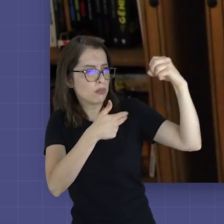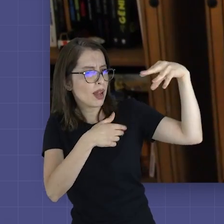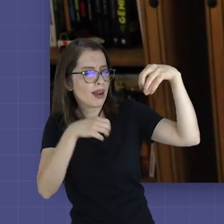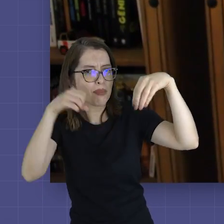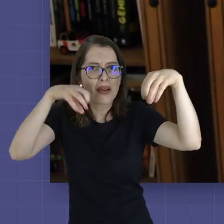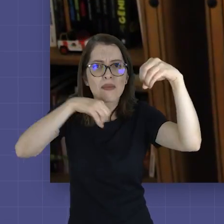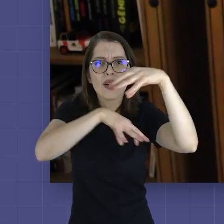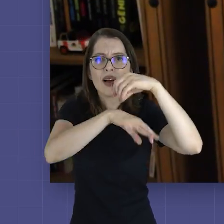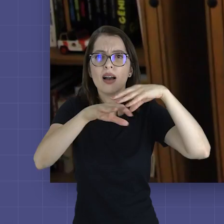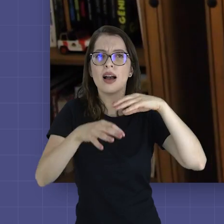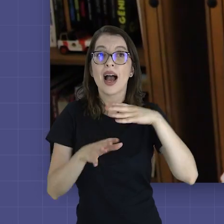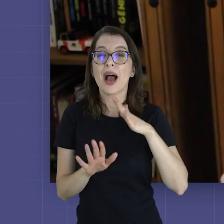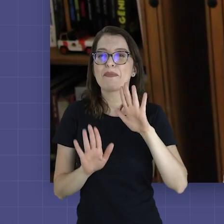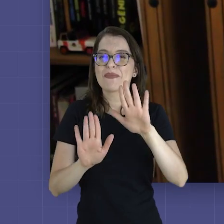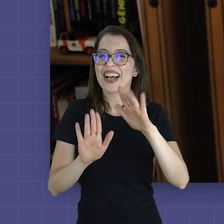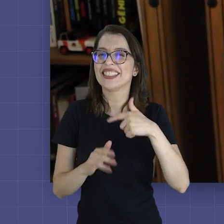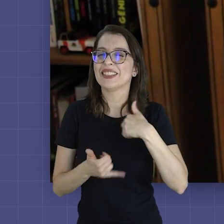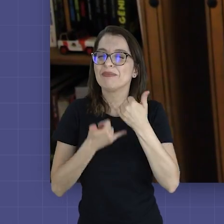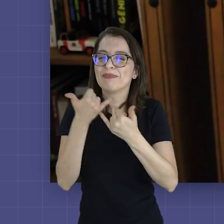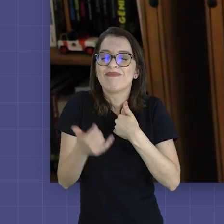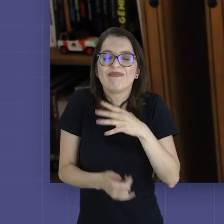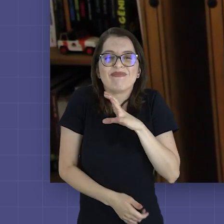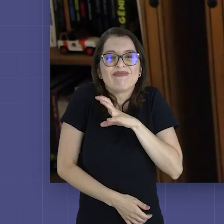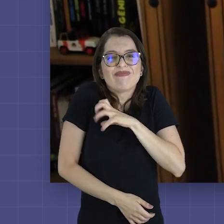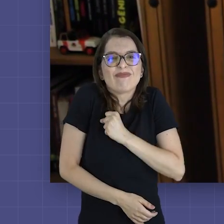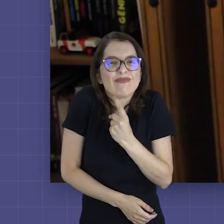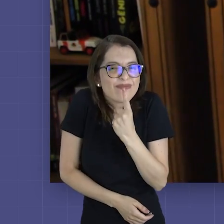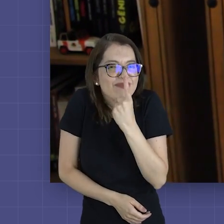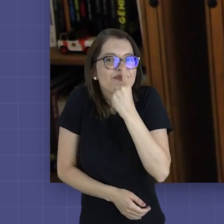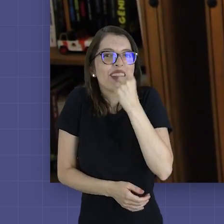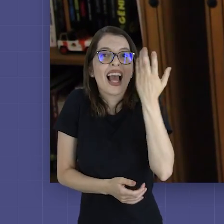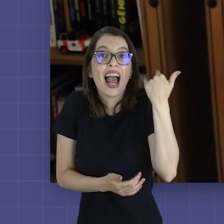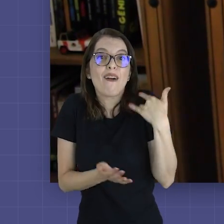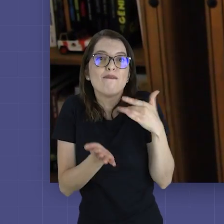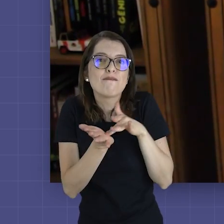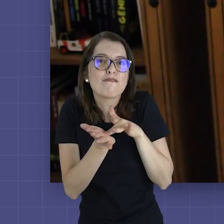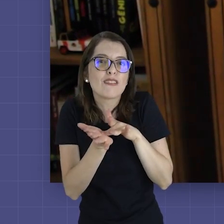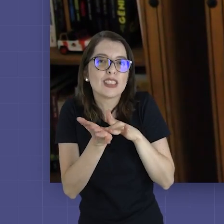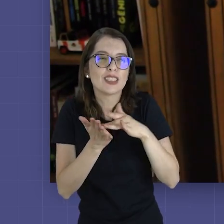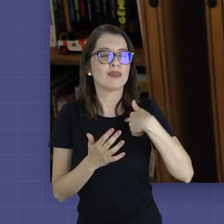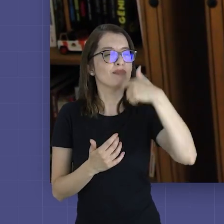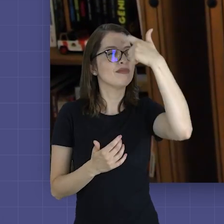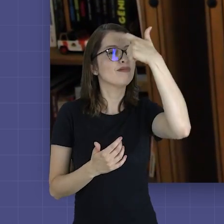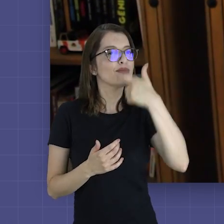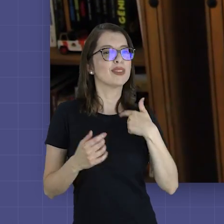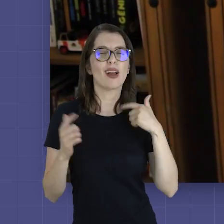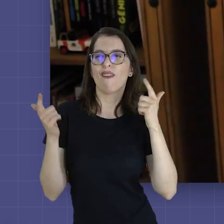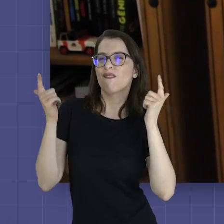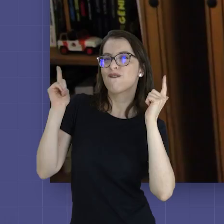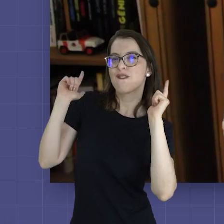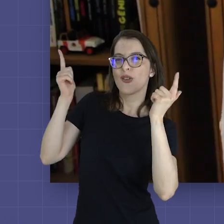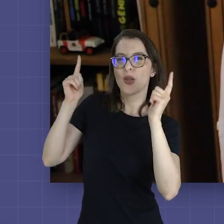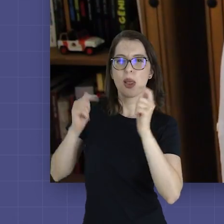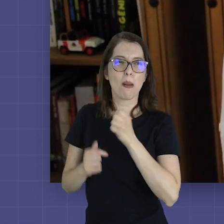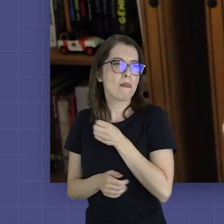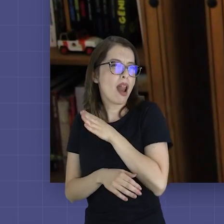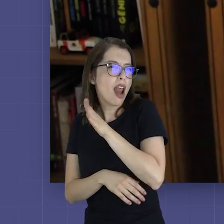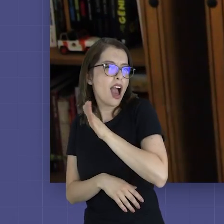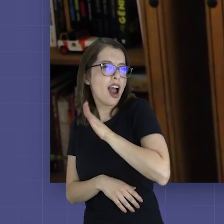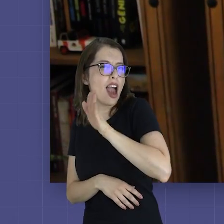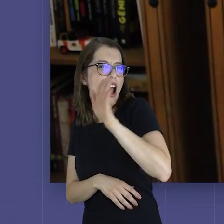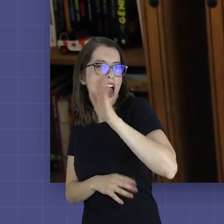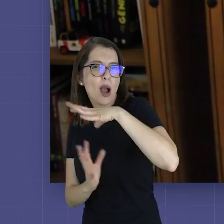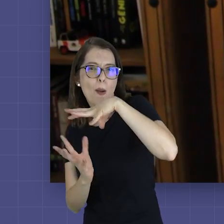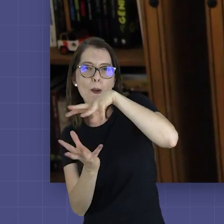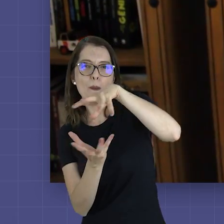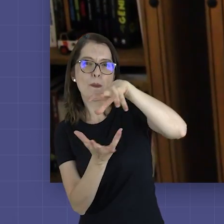na lua. E a minha brincadeira favorita, eu acho que era fingir que eu era uma aventureira e saía por aí